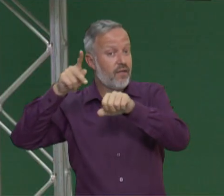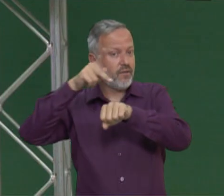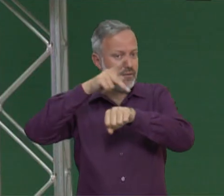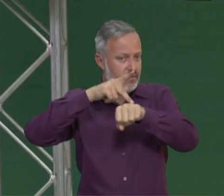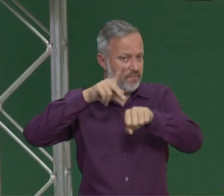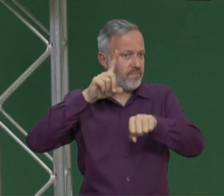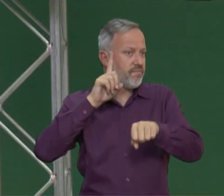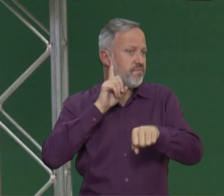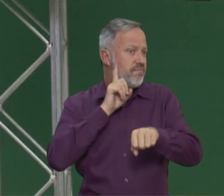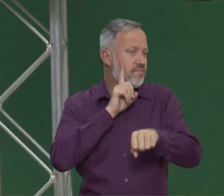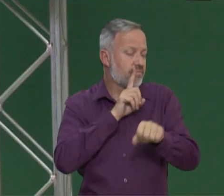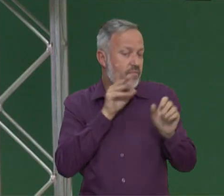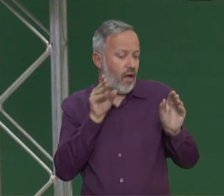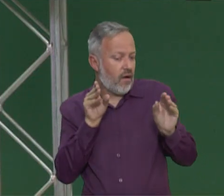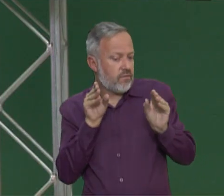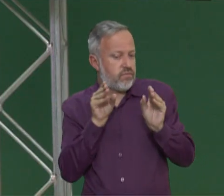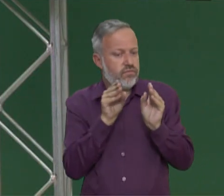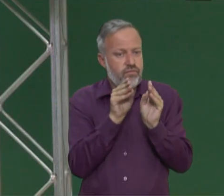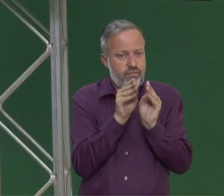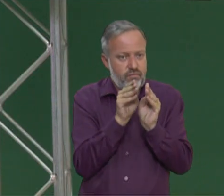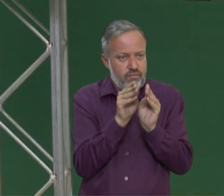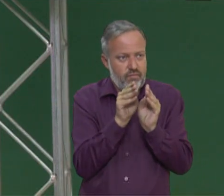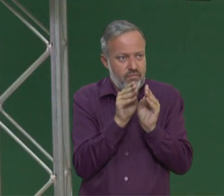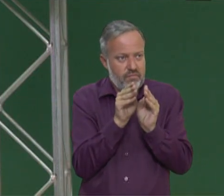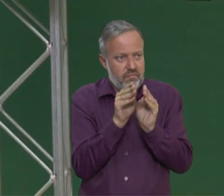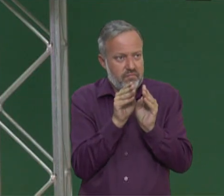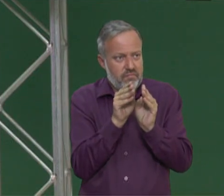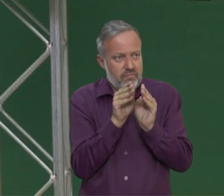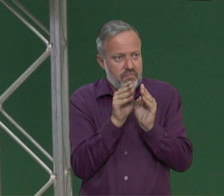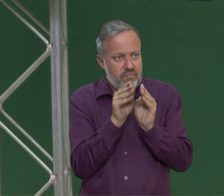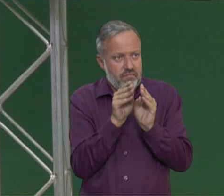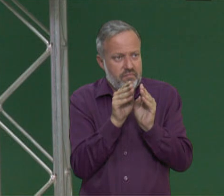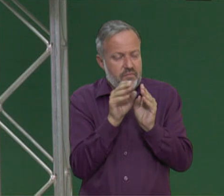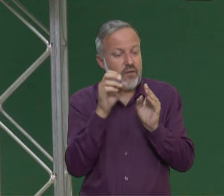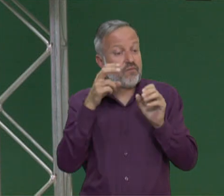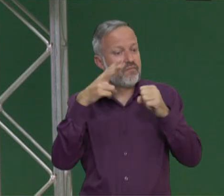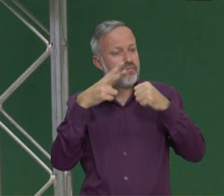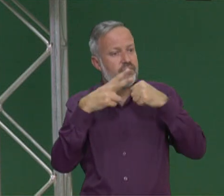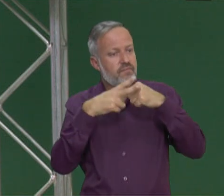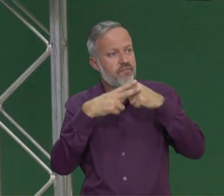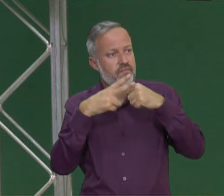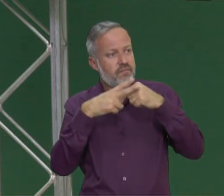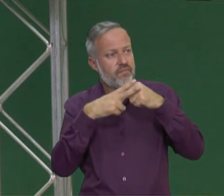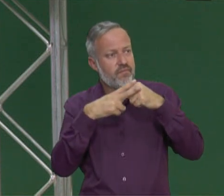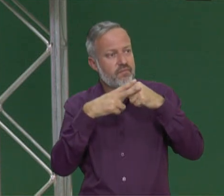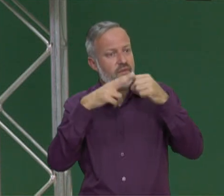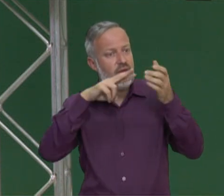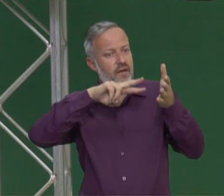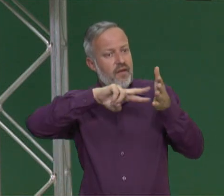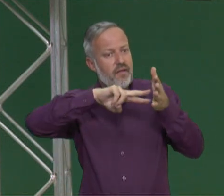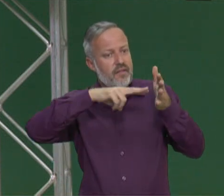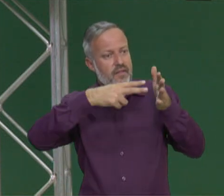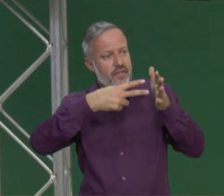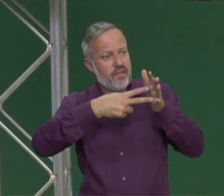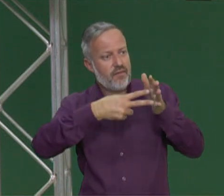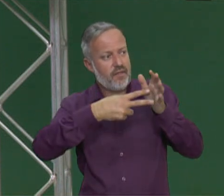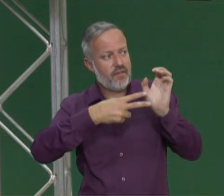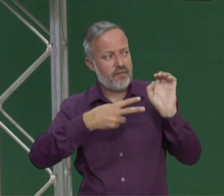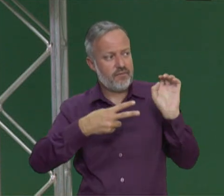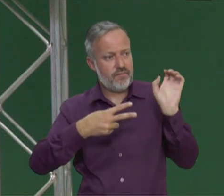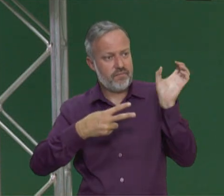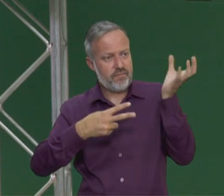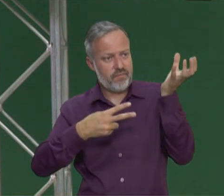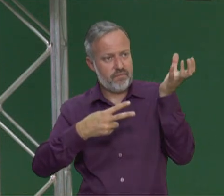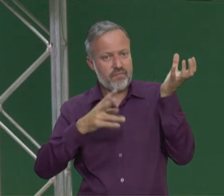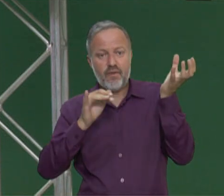Então, main verb, o verbo principal, vai ser aquele verbo que vai dar significado à ação. Aqui temos